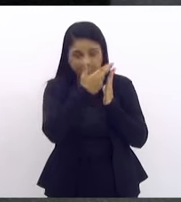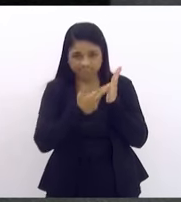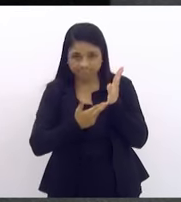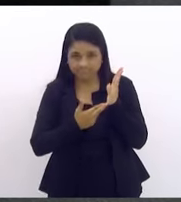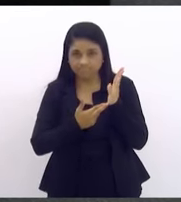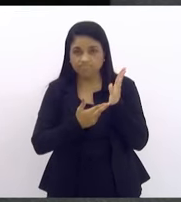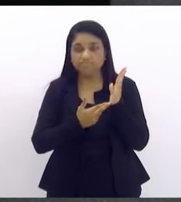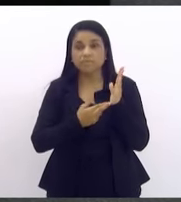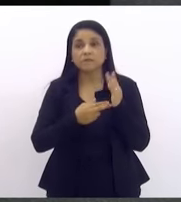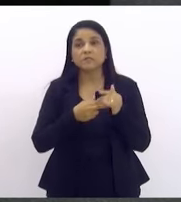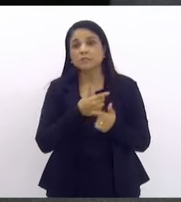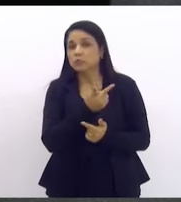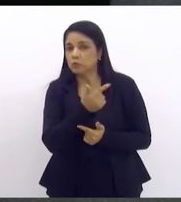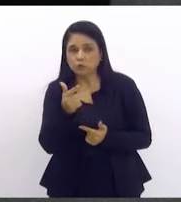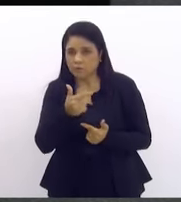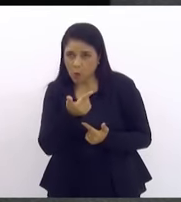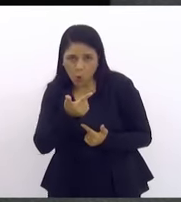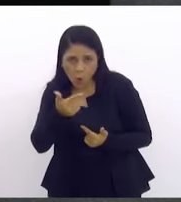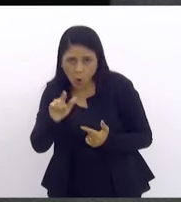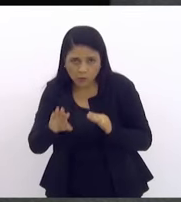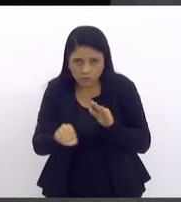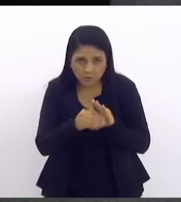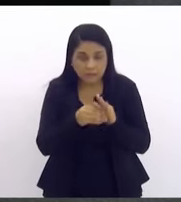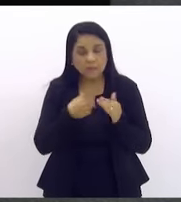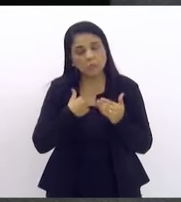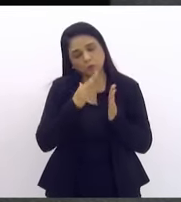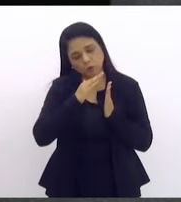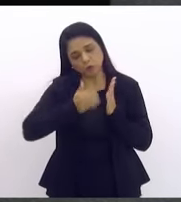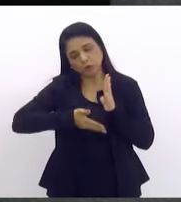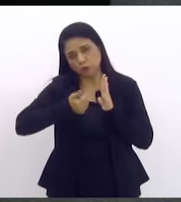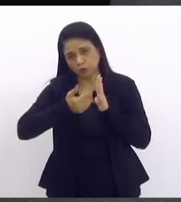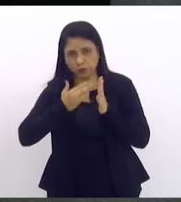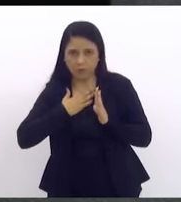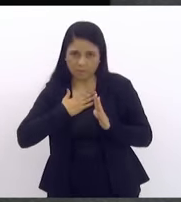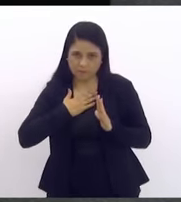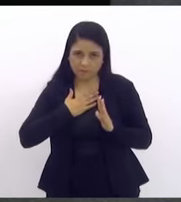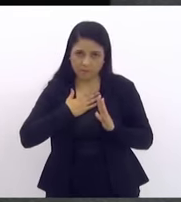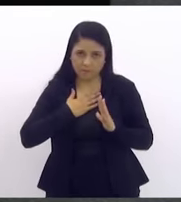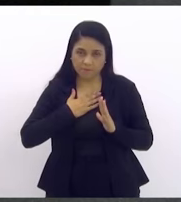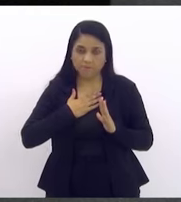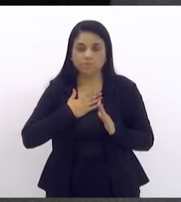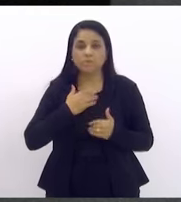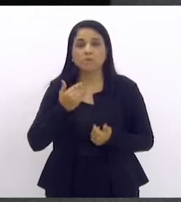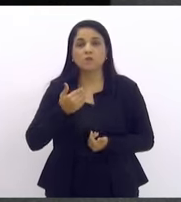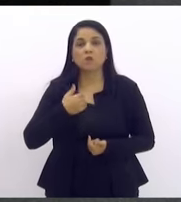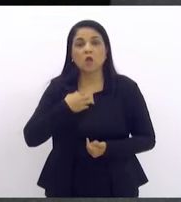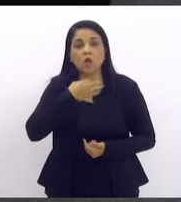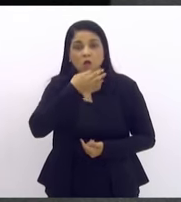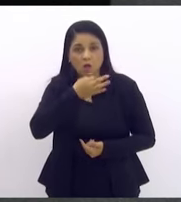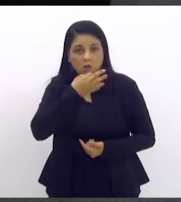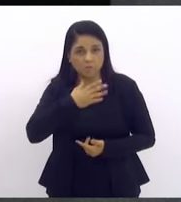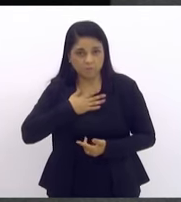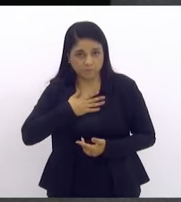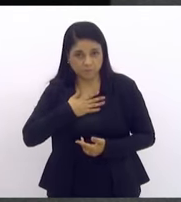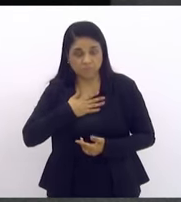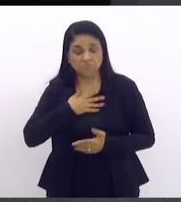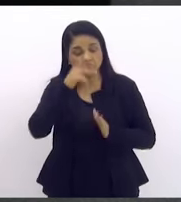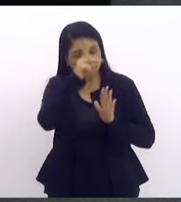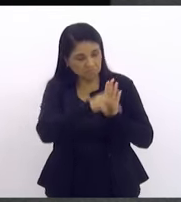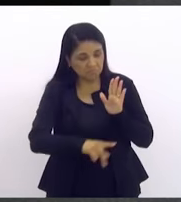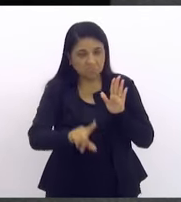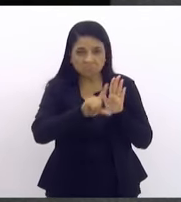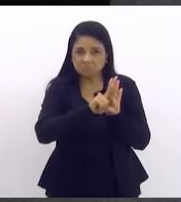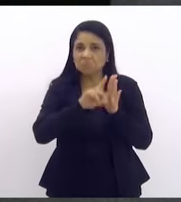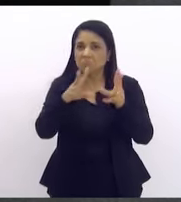evidentemente que se não tiver mais emenda nenhuma vou retirar, porque acho o projeto de grande